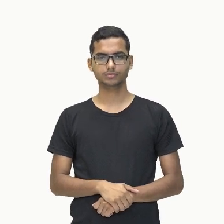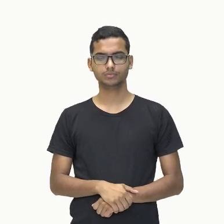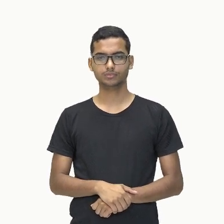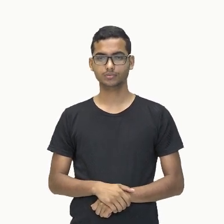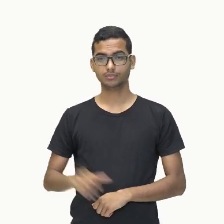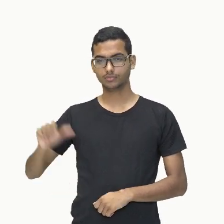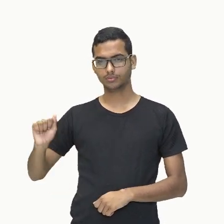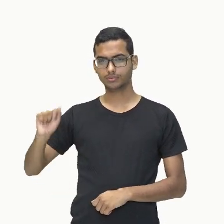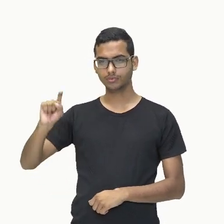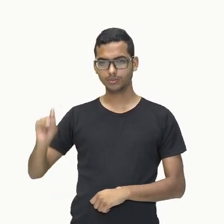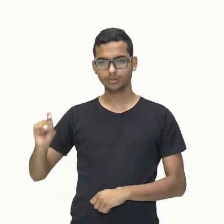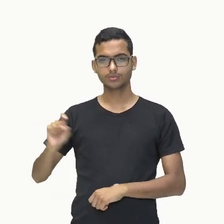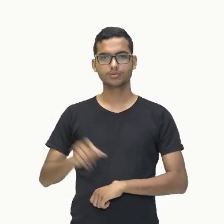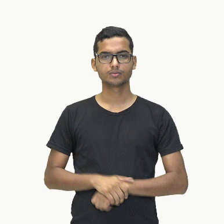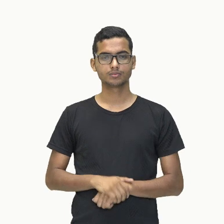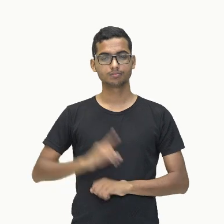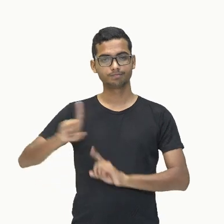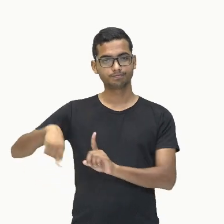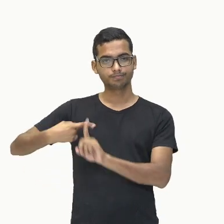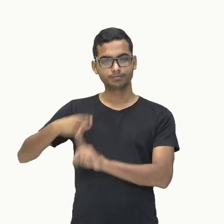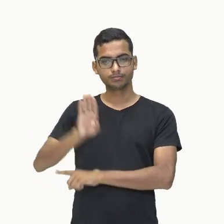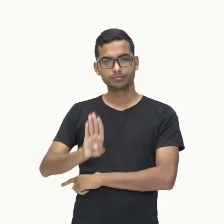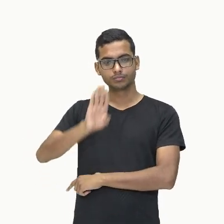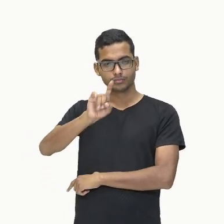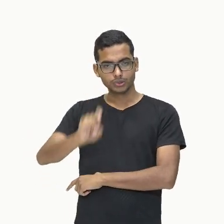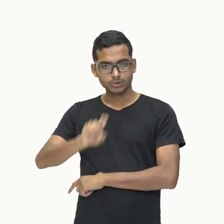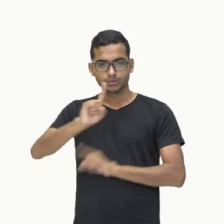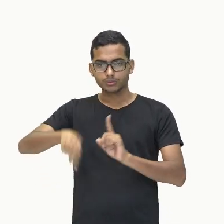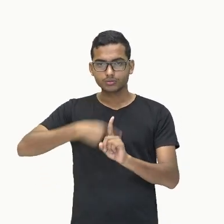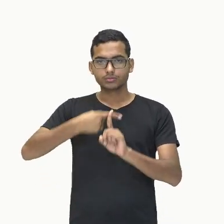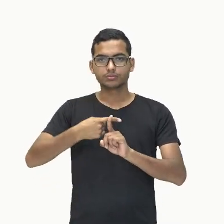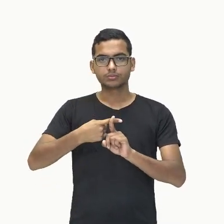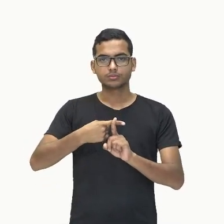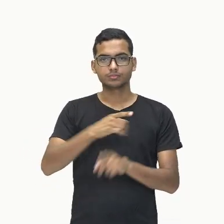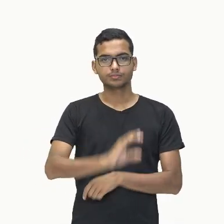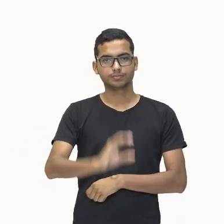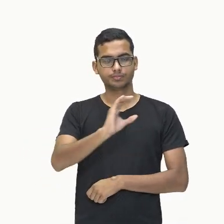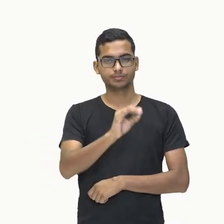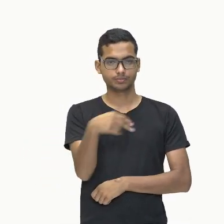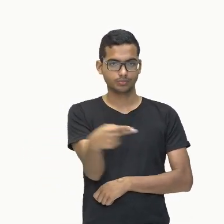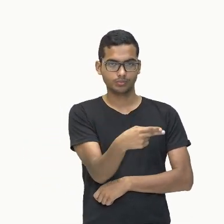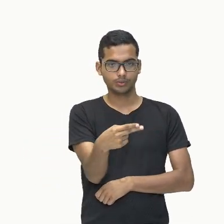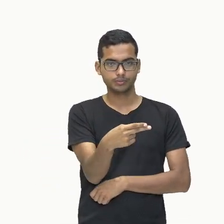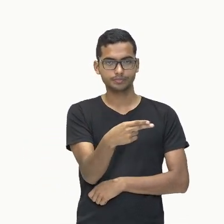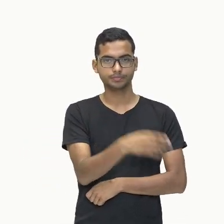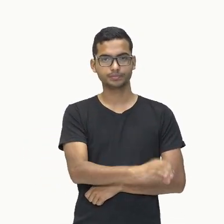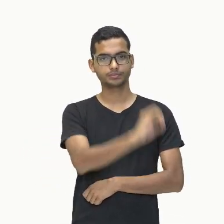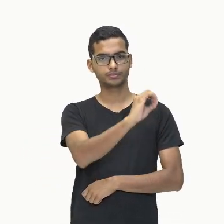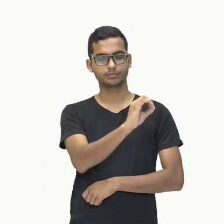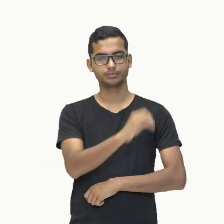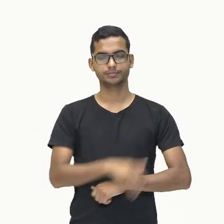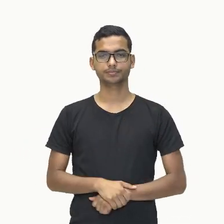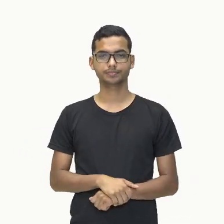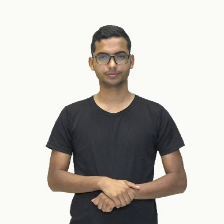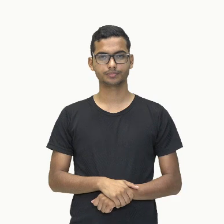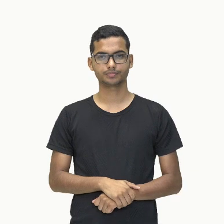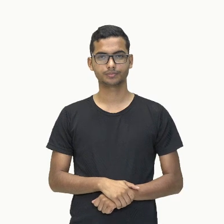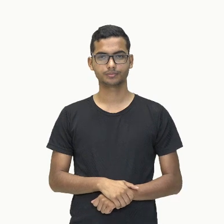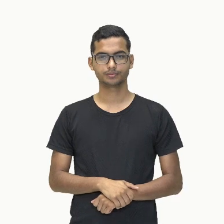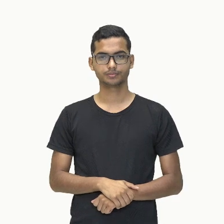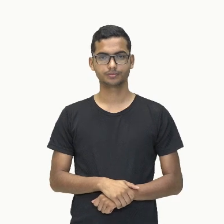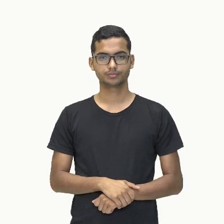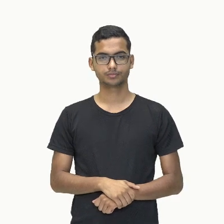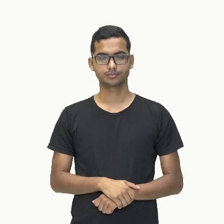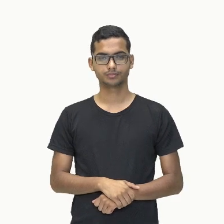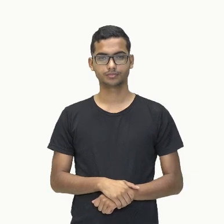AX mais BX mais C igual a 0, tá?